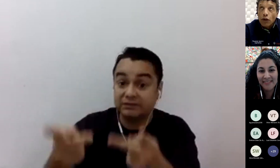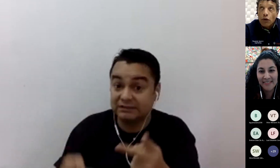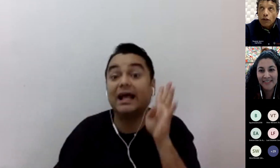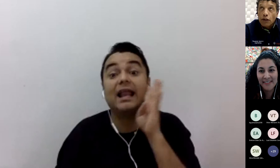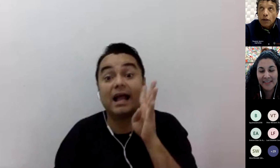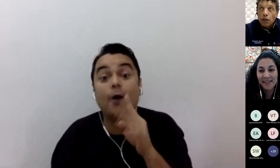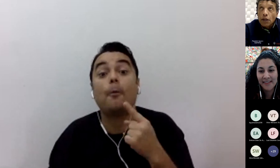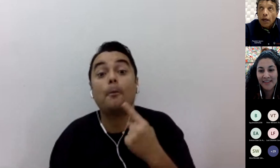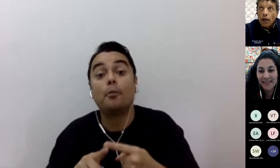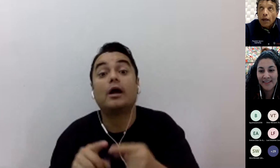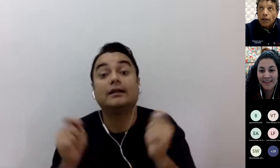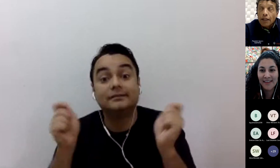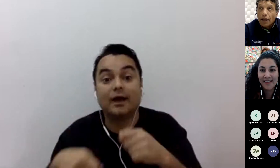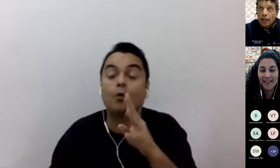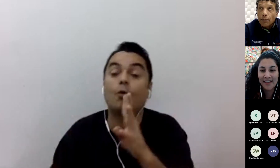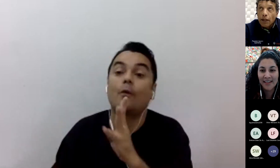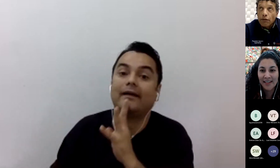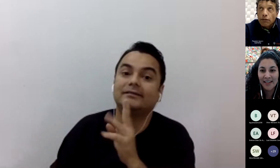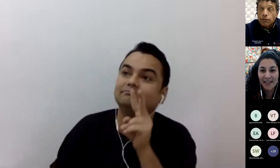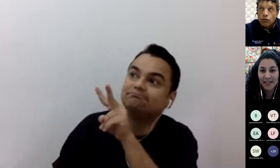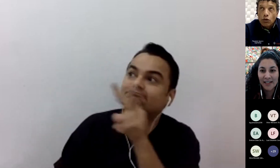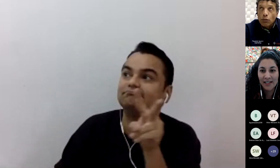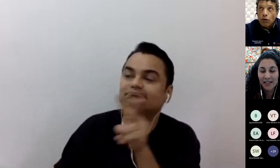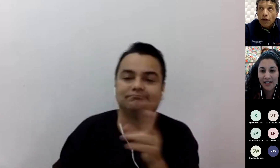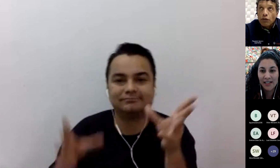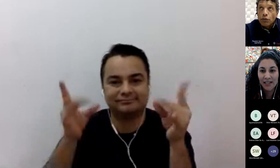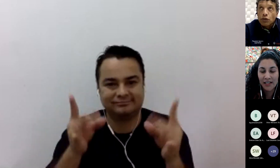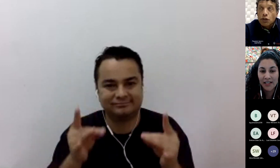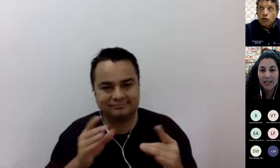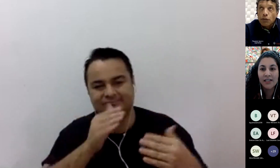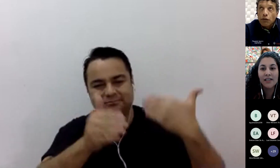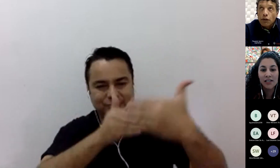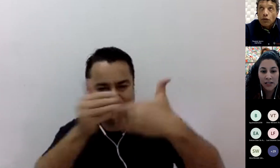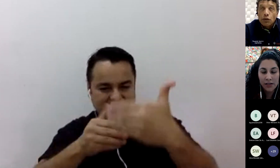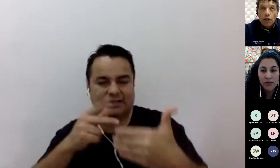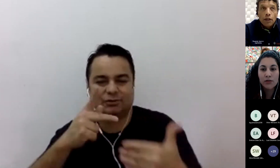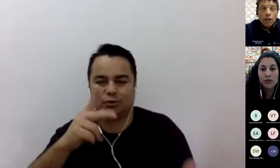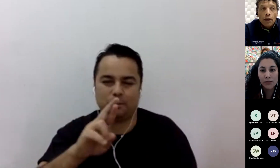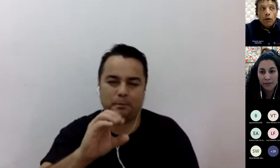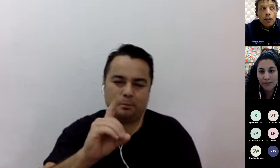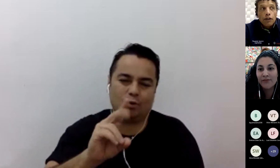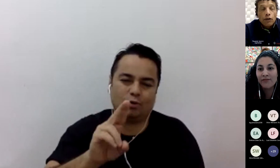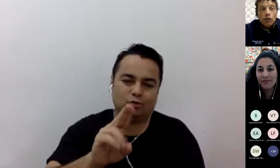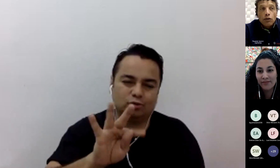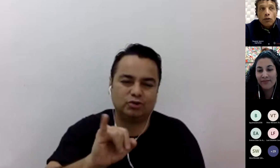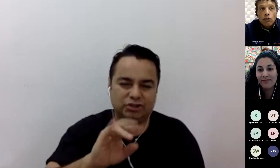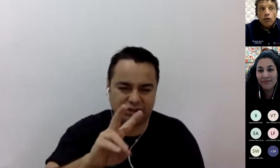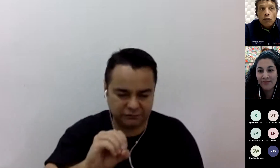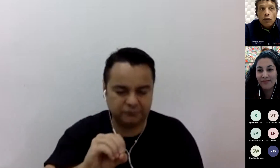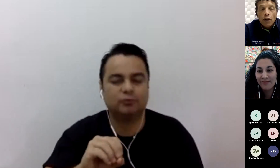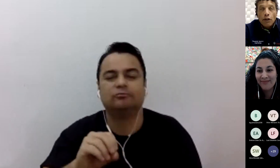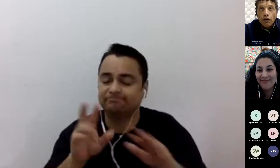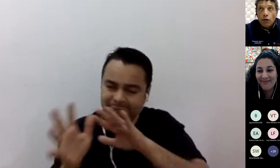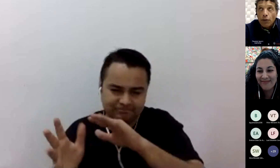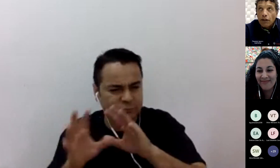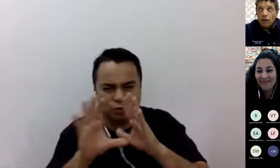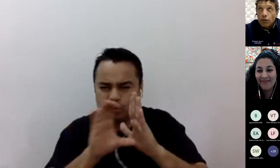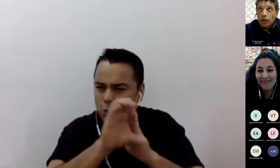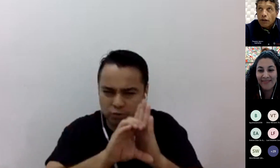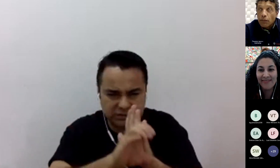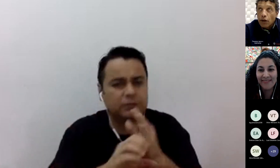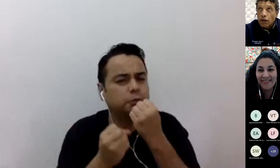vocês vão poder conhecer detalhadamente todo o processo produtivo, manufatura, conhecendo todos os conceitos. Vai ser